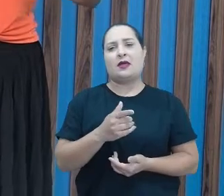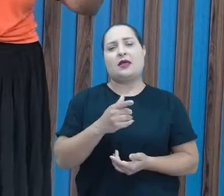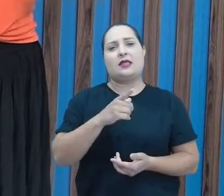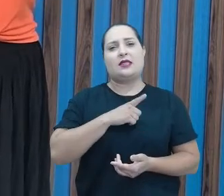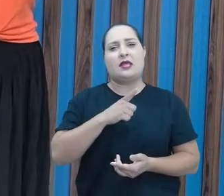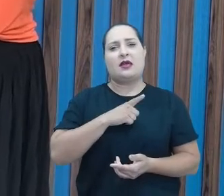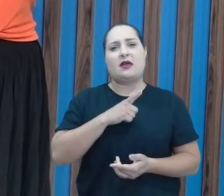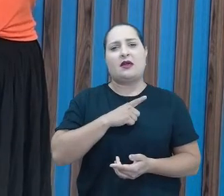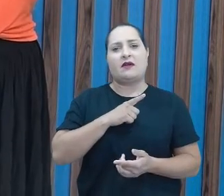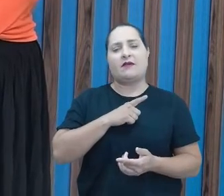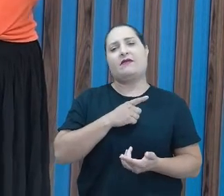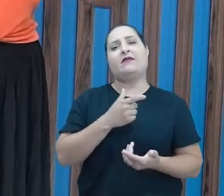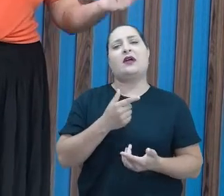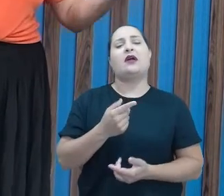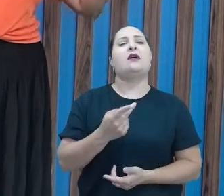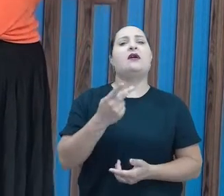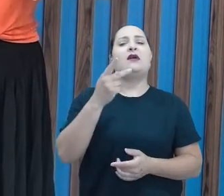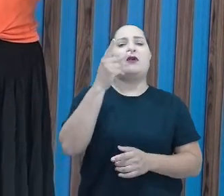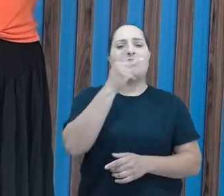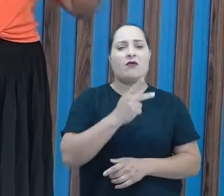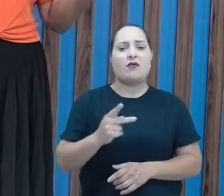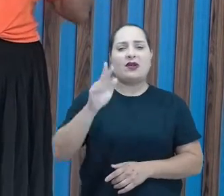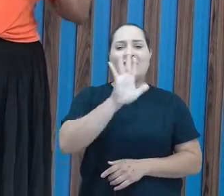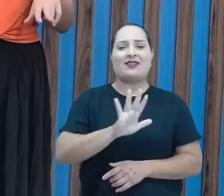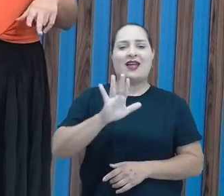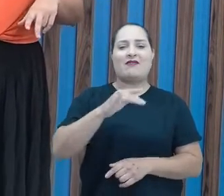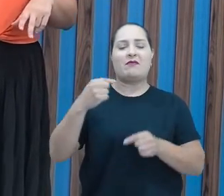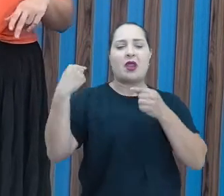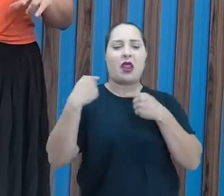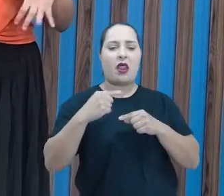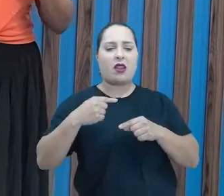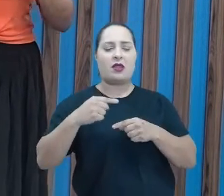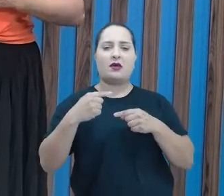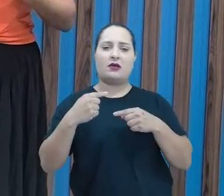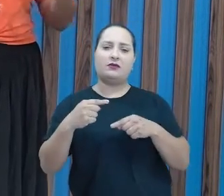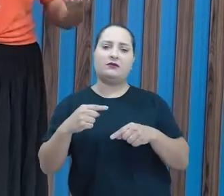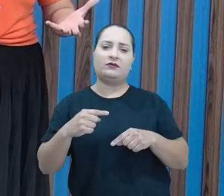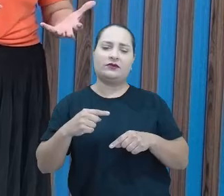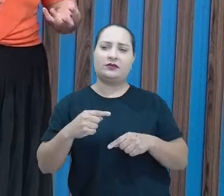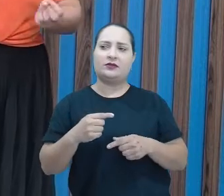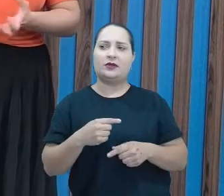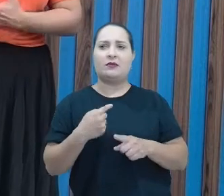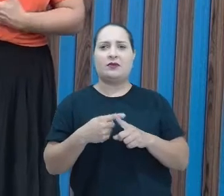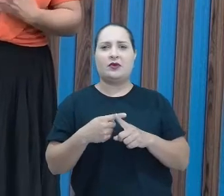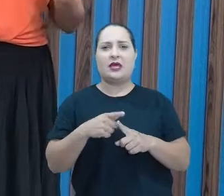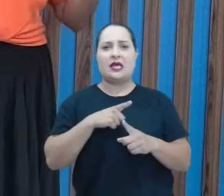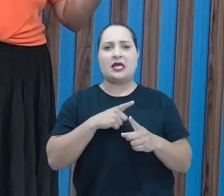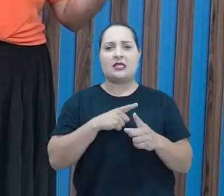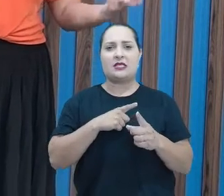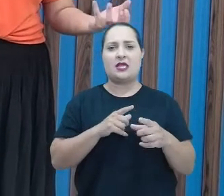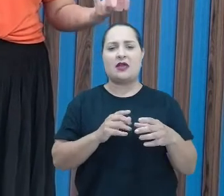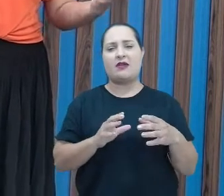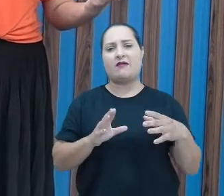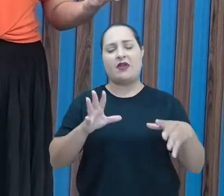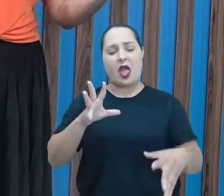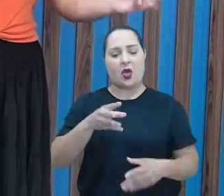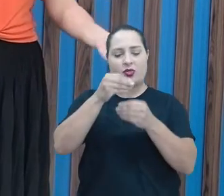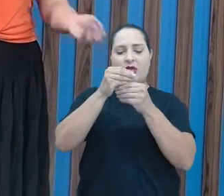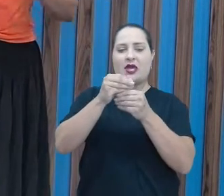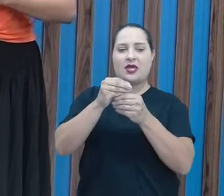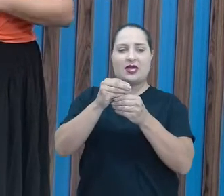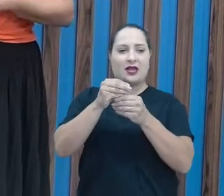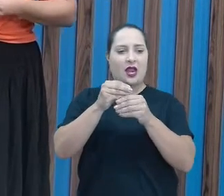uma crítica a ele, para zombar dele quando se retrata ele como um híbrido, né, entre um chimpanzé e um humano,